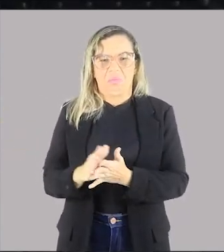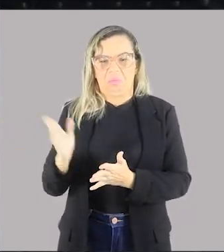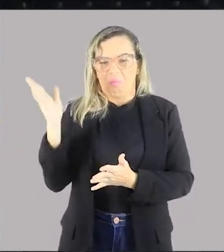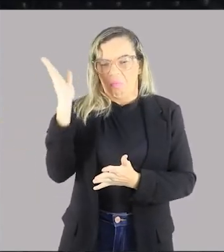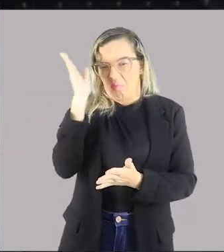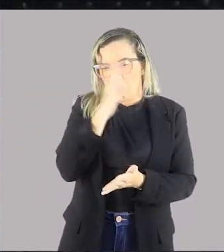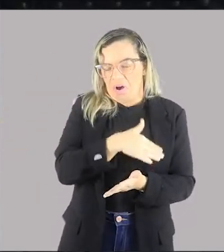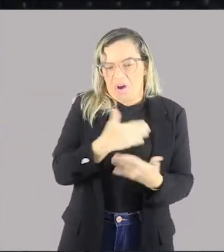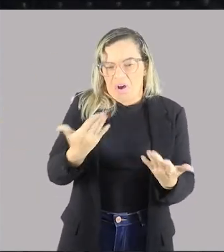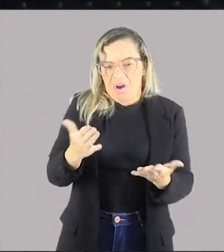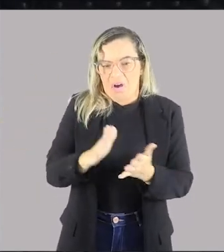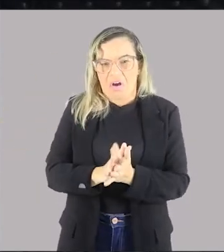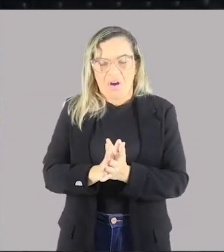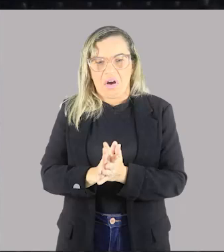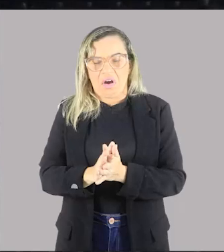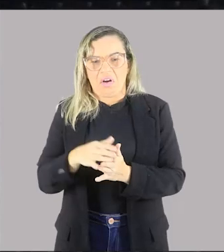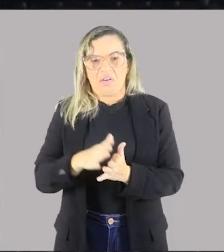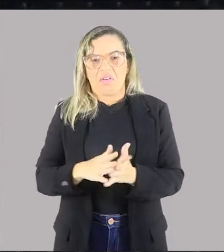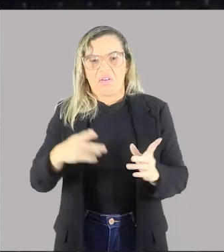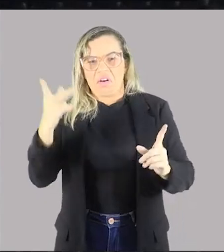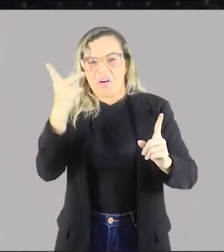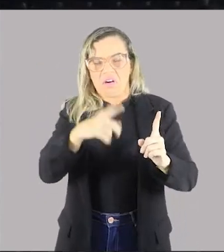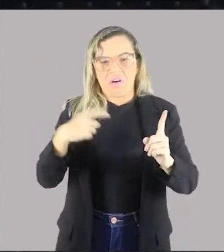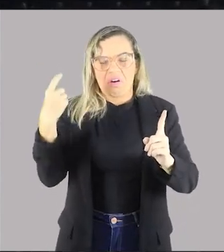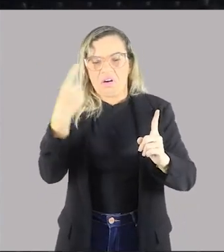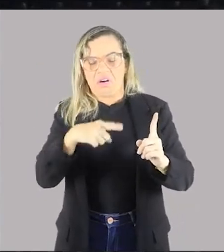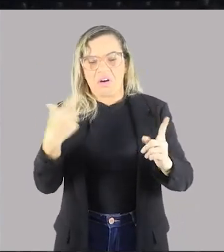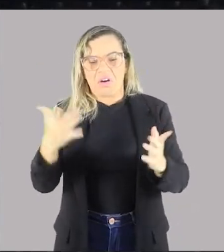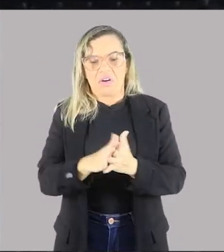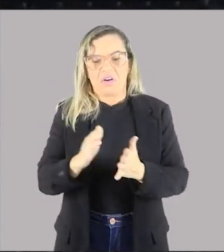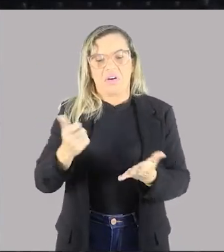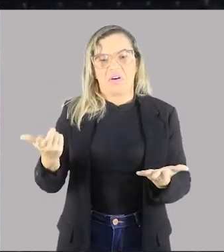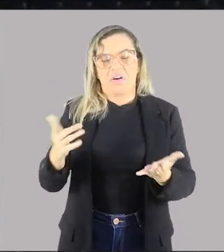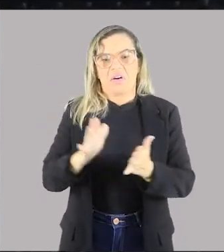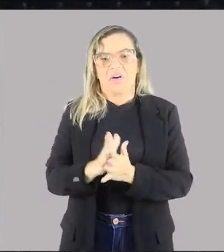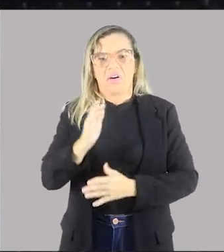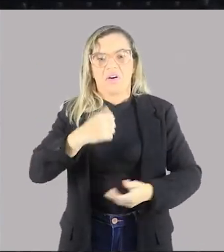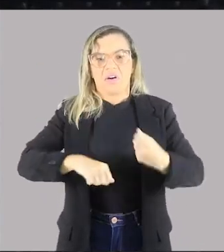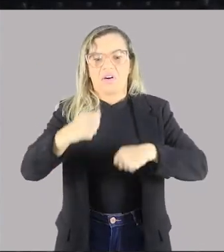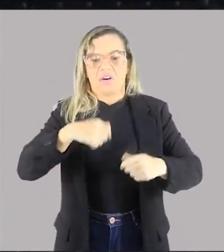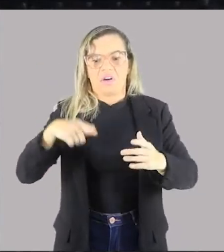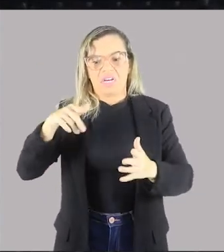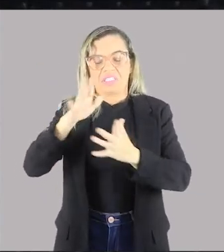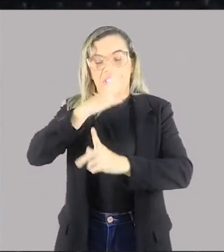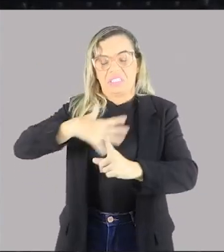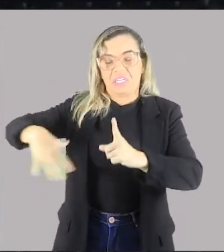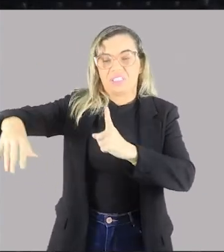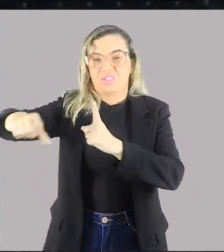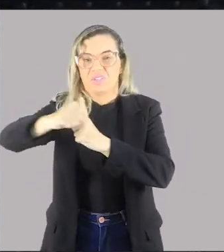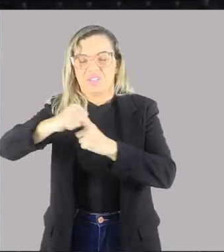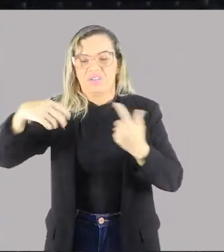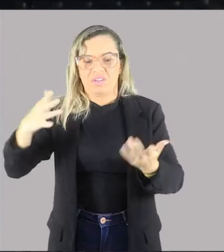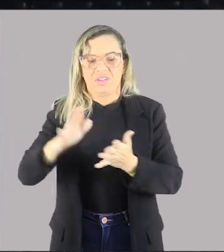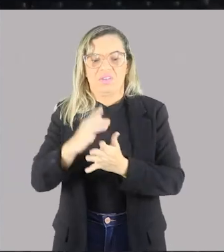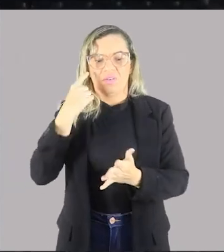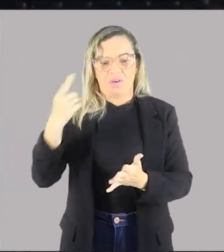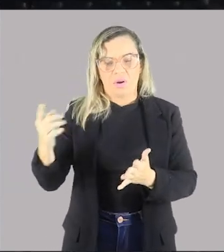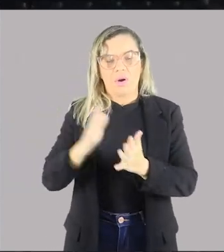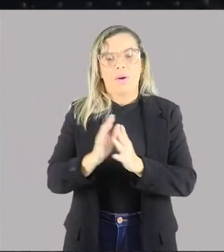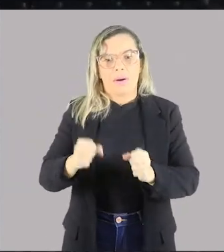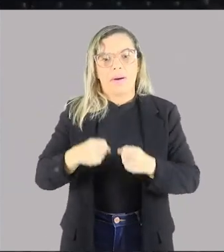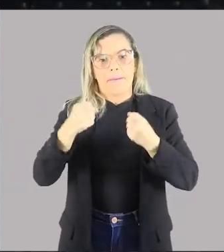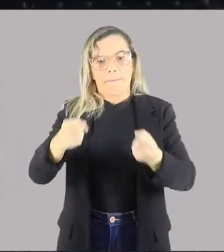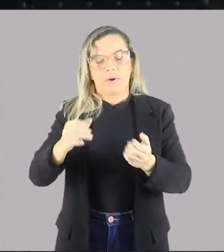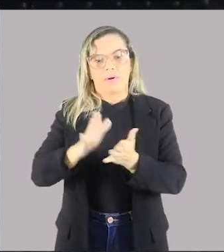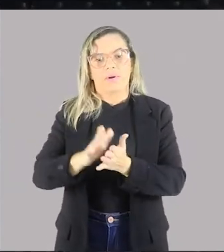aí extrapolamos a moralidade administrativa. Estamos falando da moralidade social. Essa incontinência pode gerar demissão,